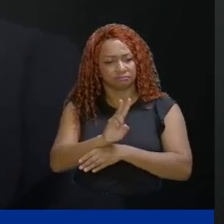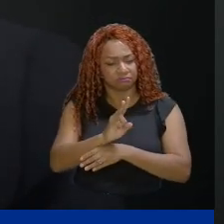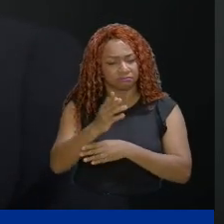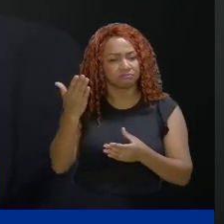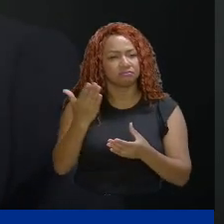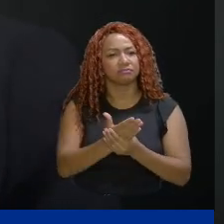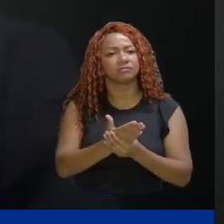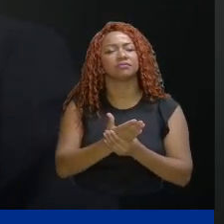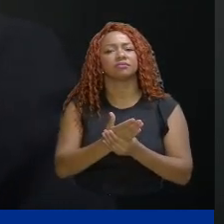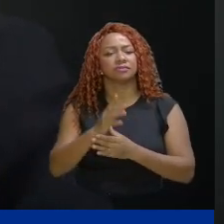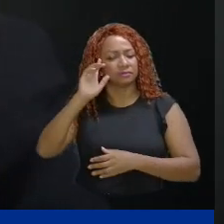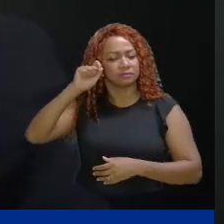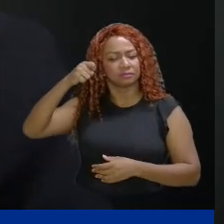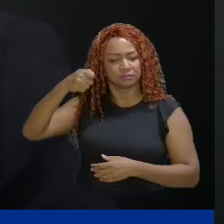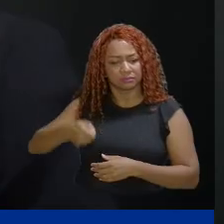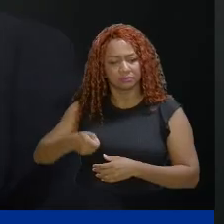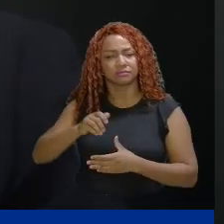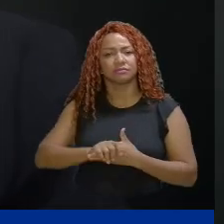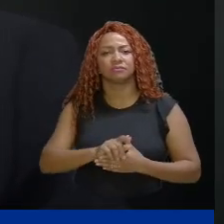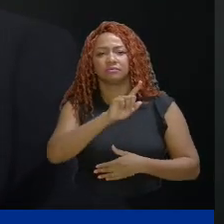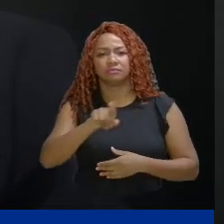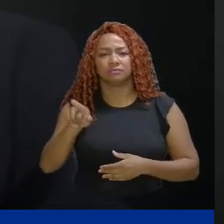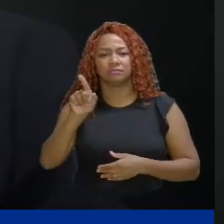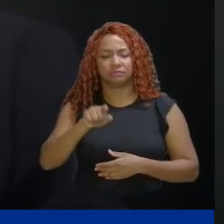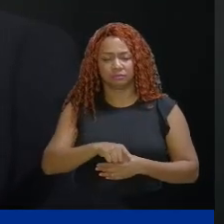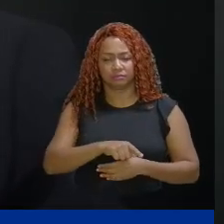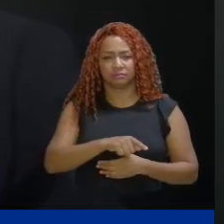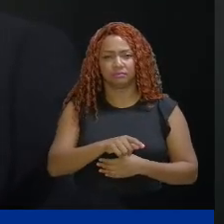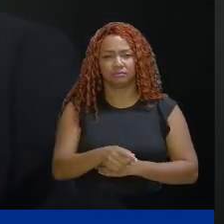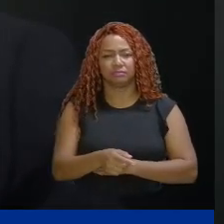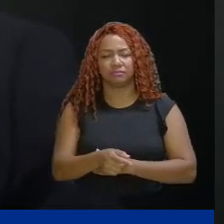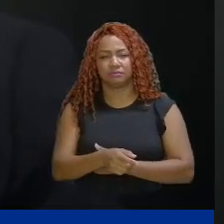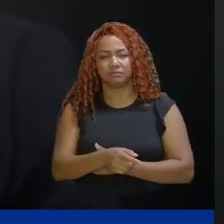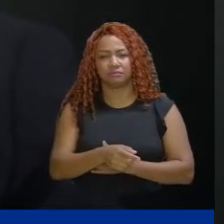decisão que deu o efeito suspensivo